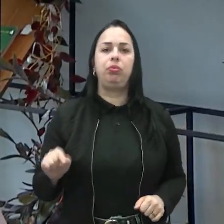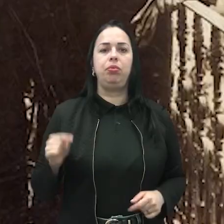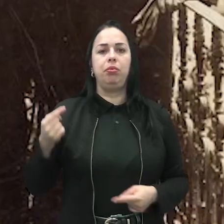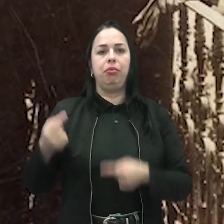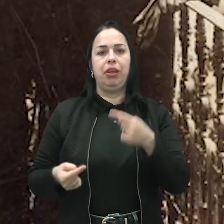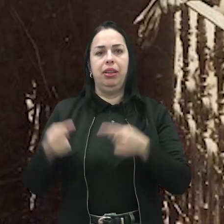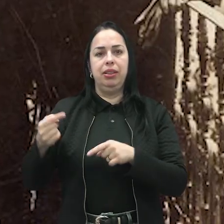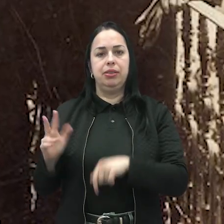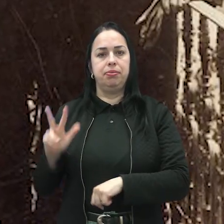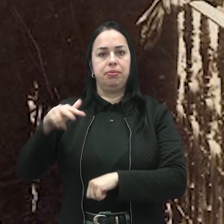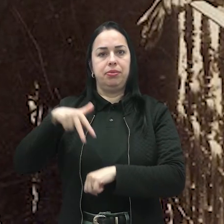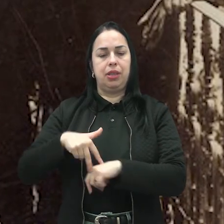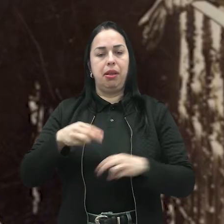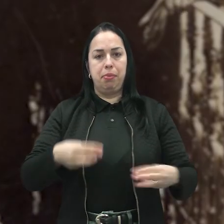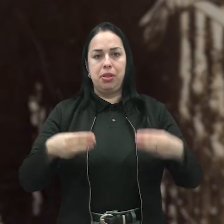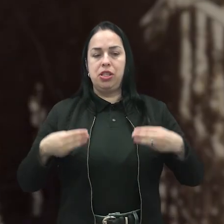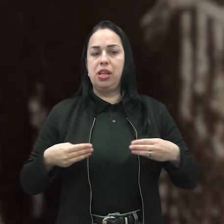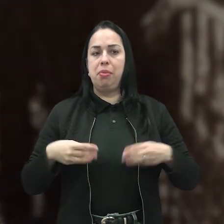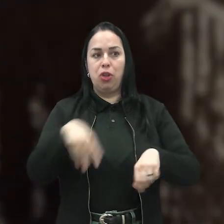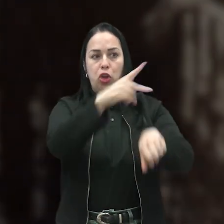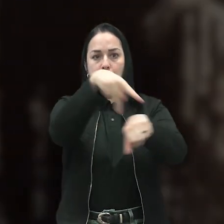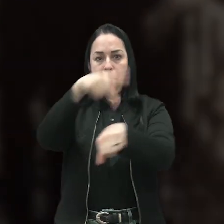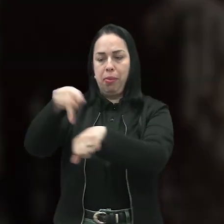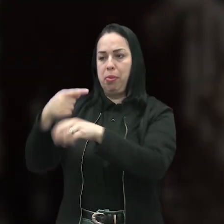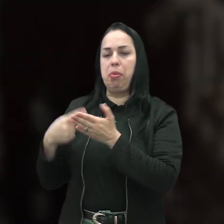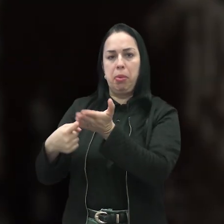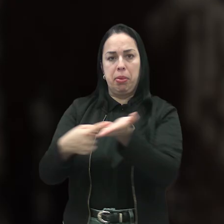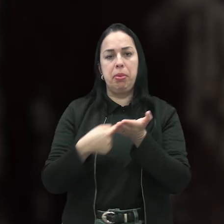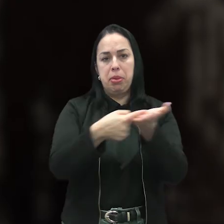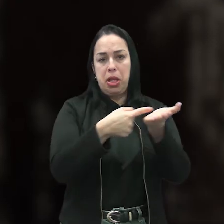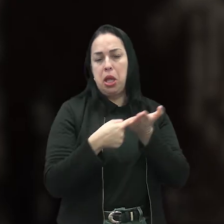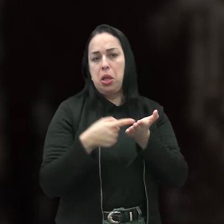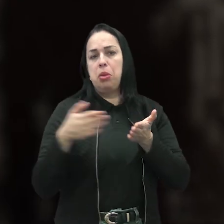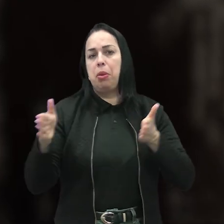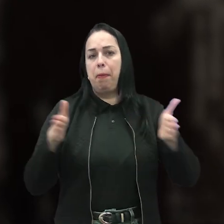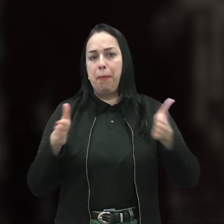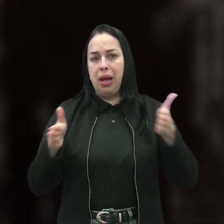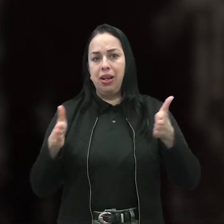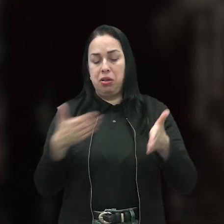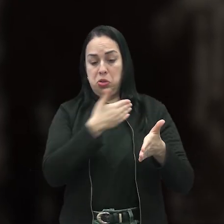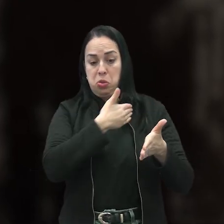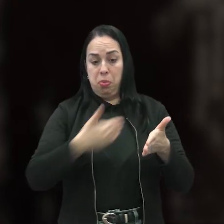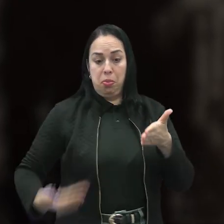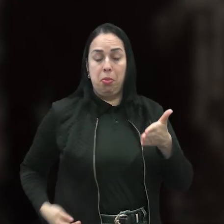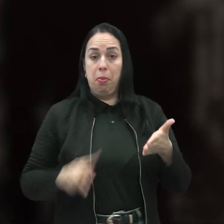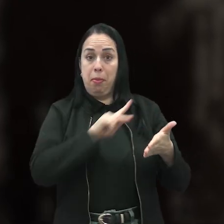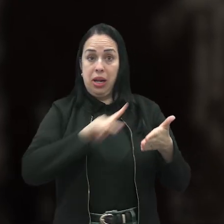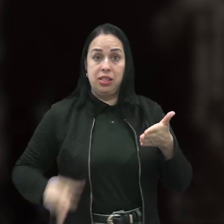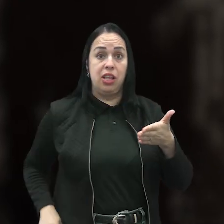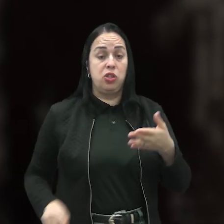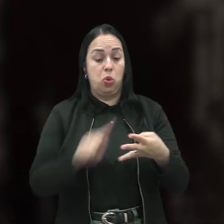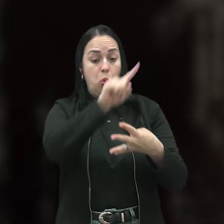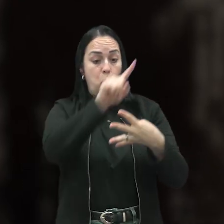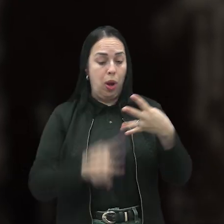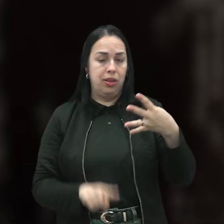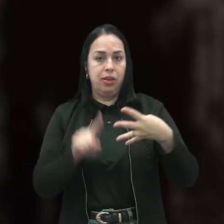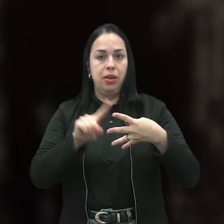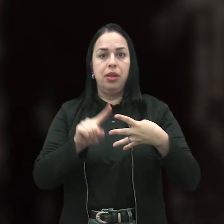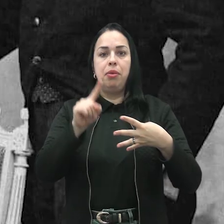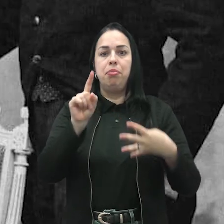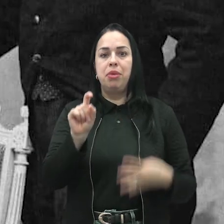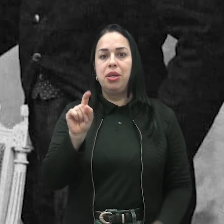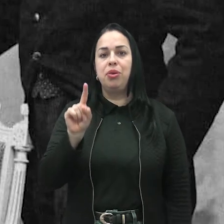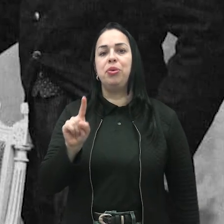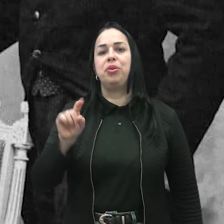tipo. O político teve destaque como ministro das Relações Exteriores durante o governo de 4